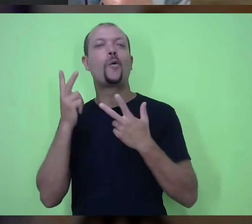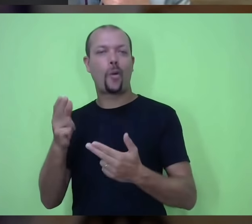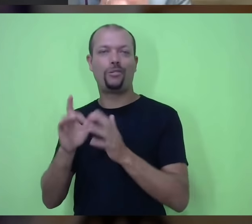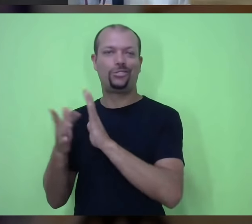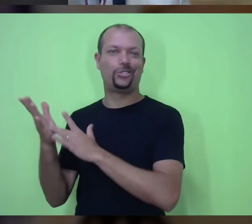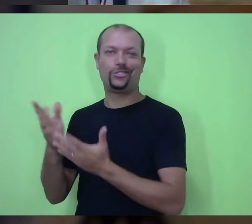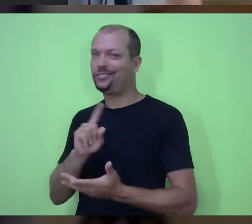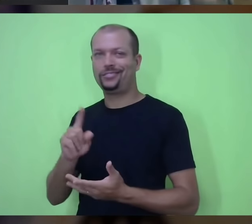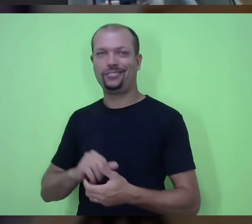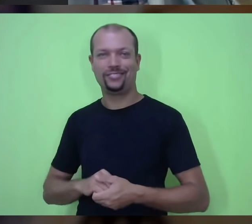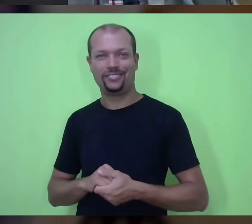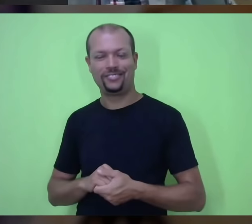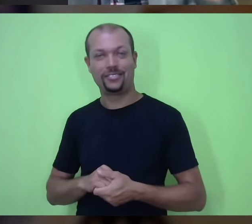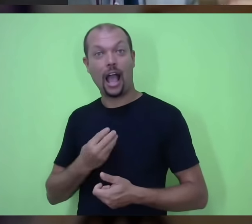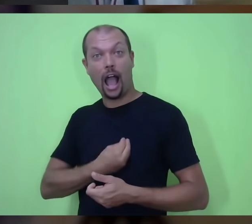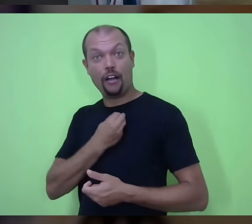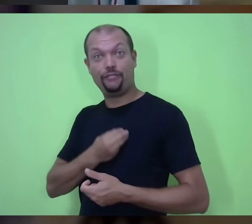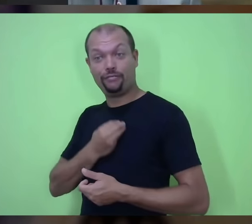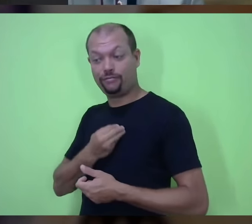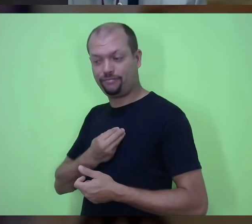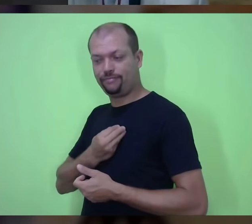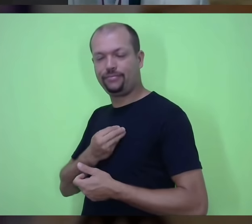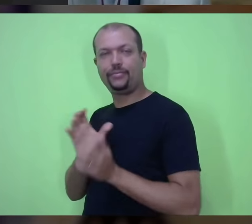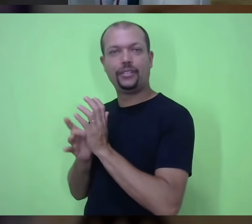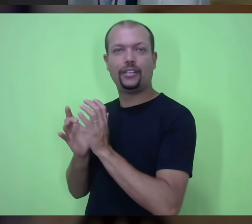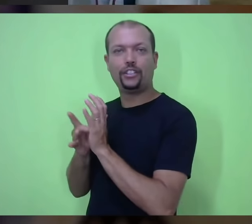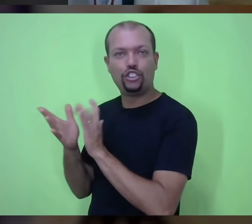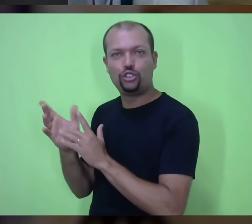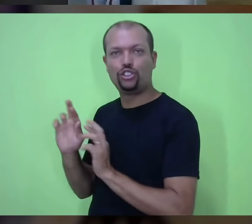vive a vida que Cristo vive.